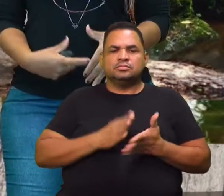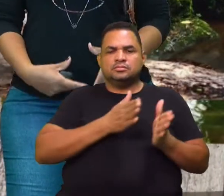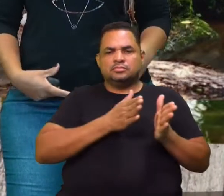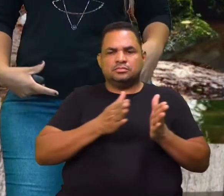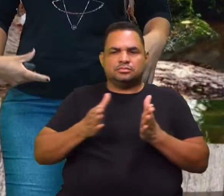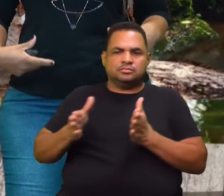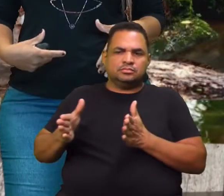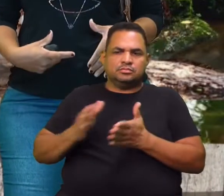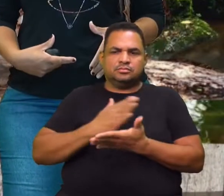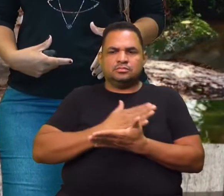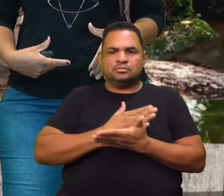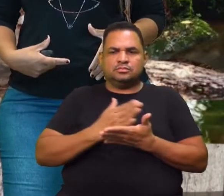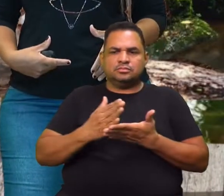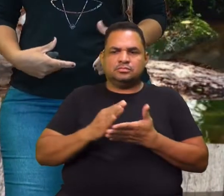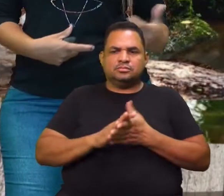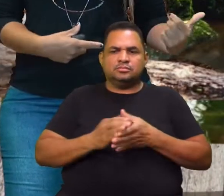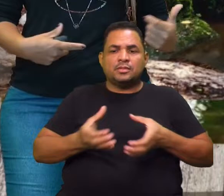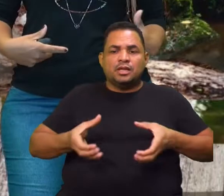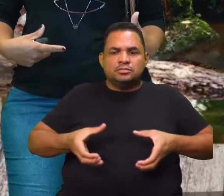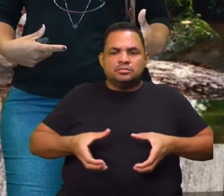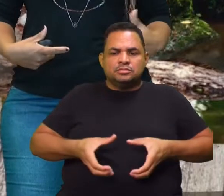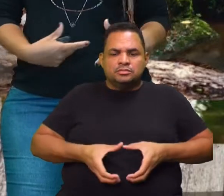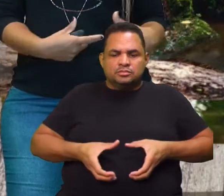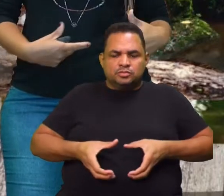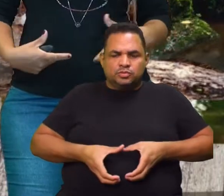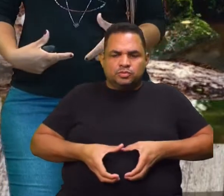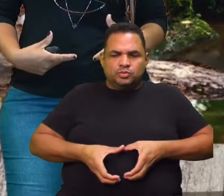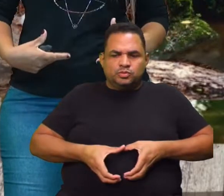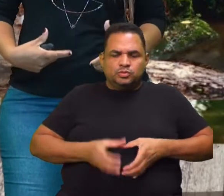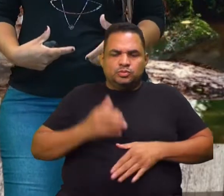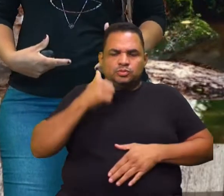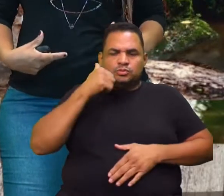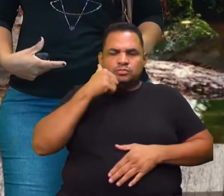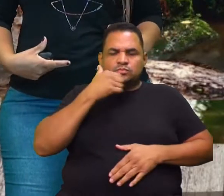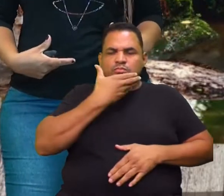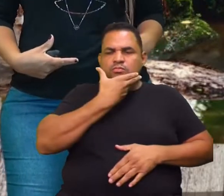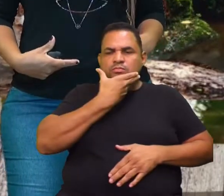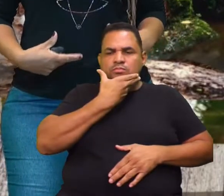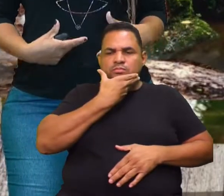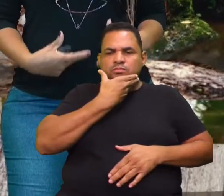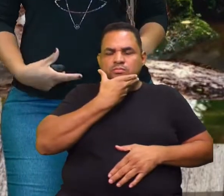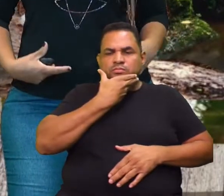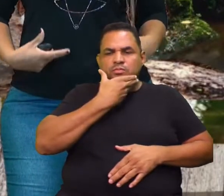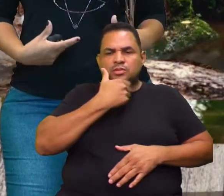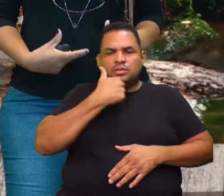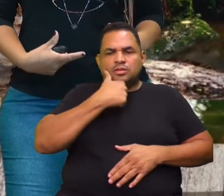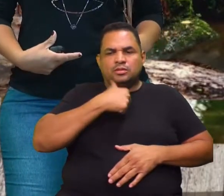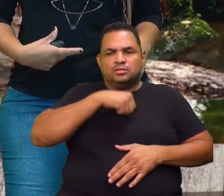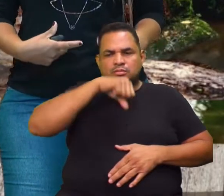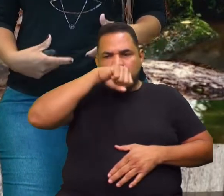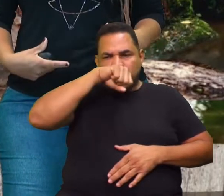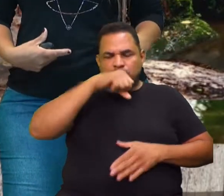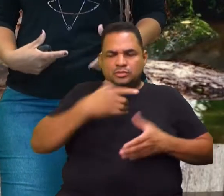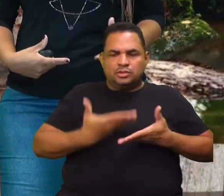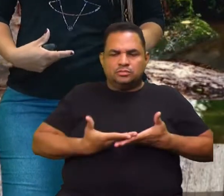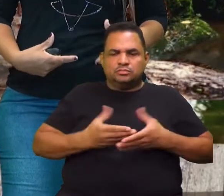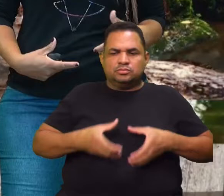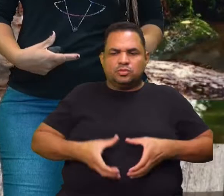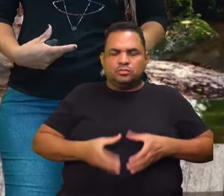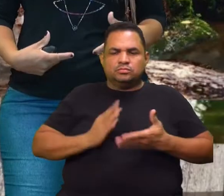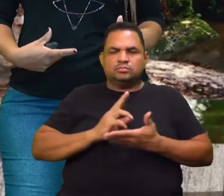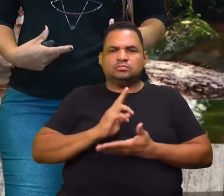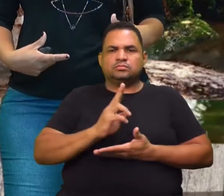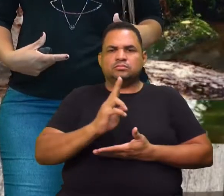começa ou inicia dentro do útero já da mãe? A menina, bebezinha, já lá dentro do útero da mãe já começa esse processo